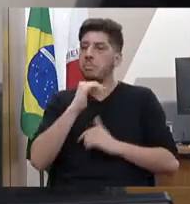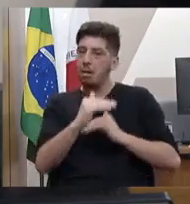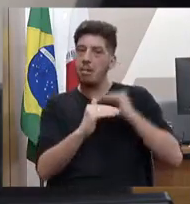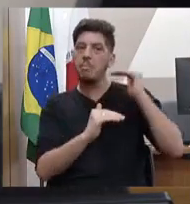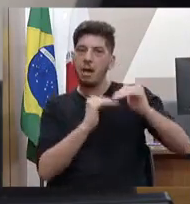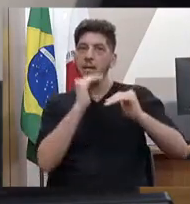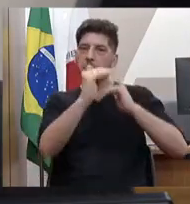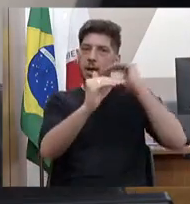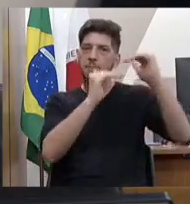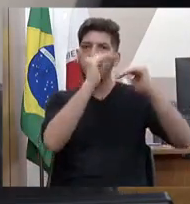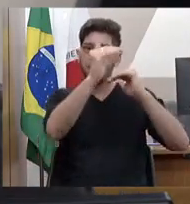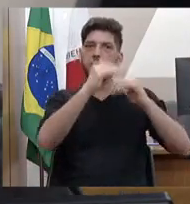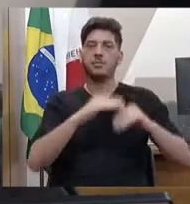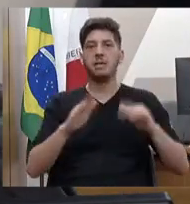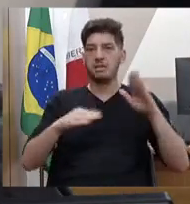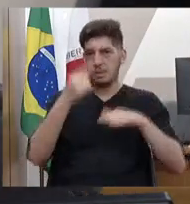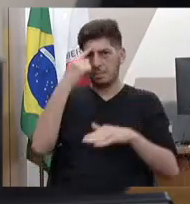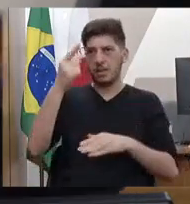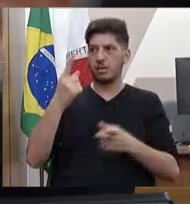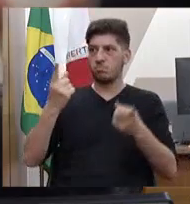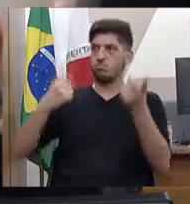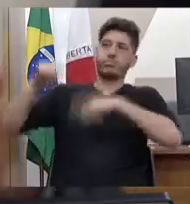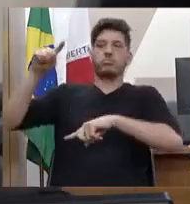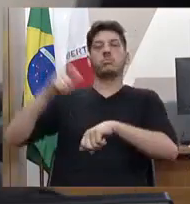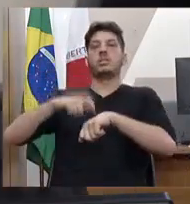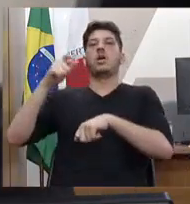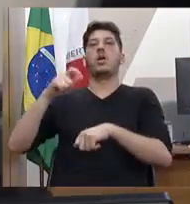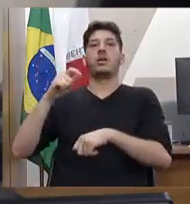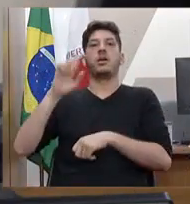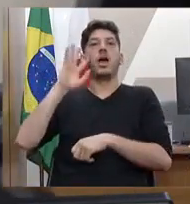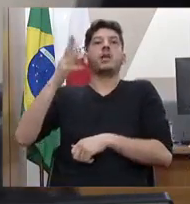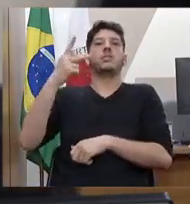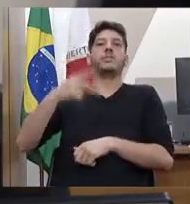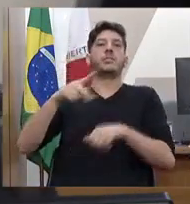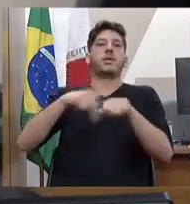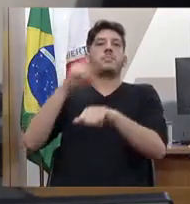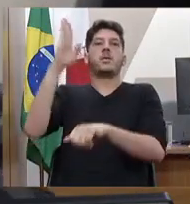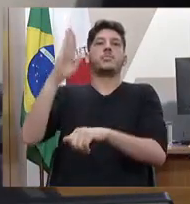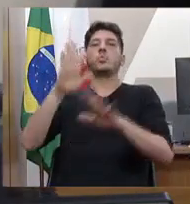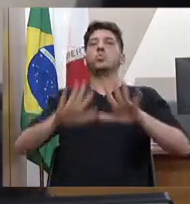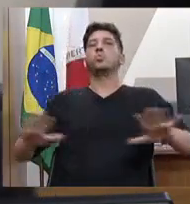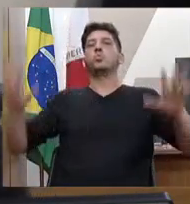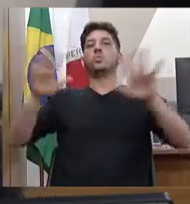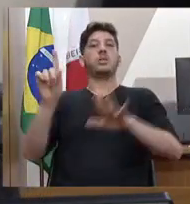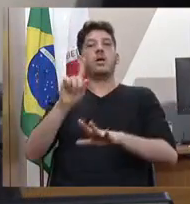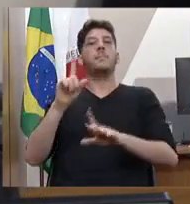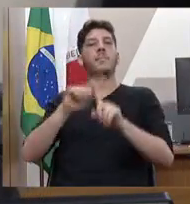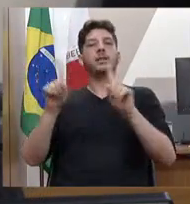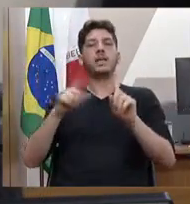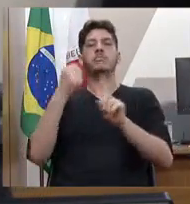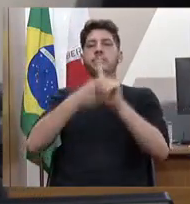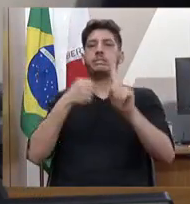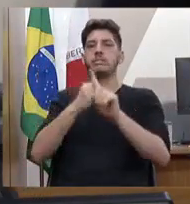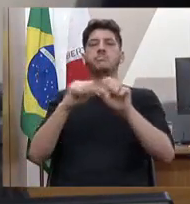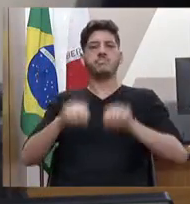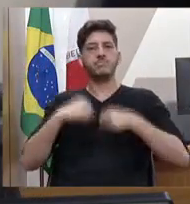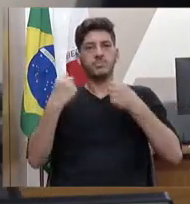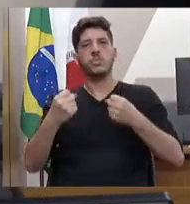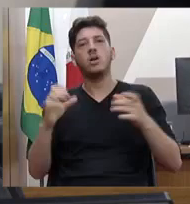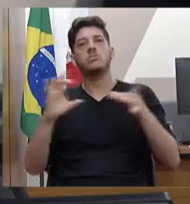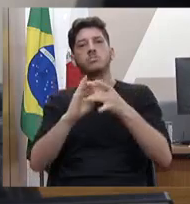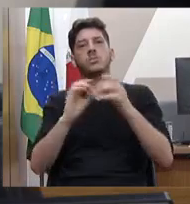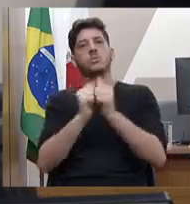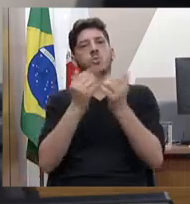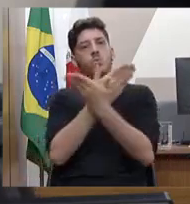sem também achar que um dia para o outro nós vamos resolver tudo do país mas é com garra com luta e com estando do lado de vocês